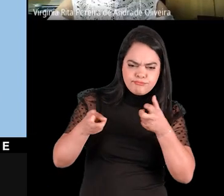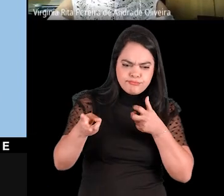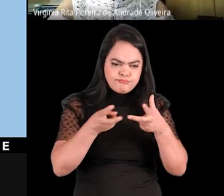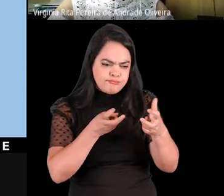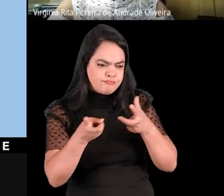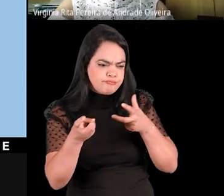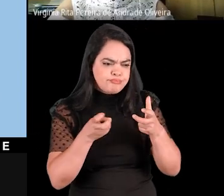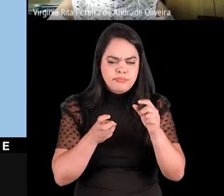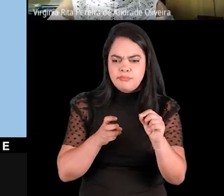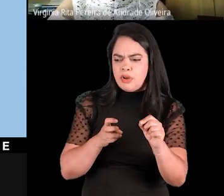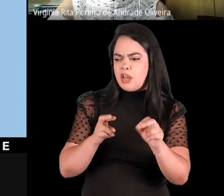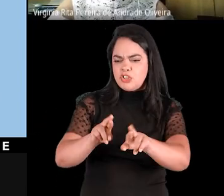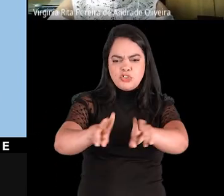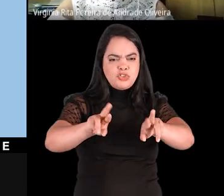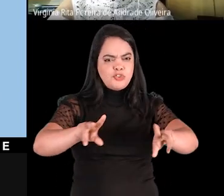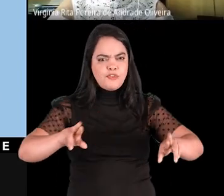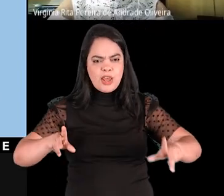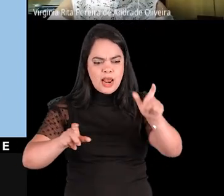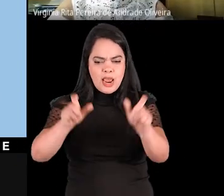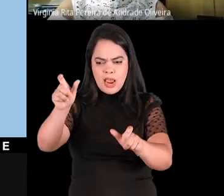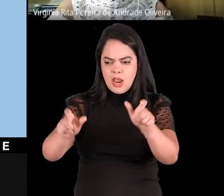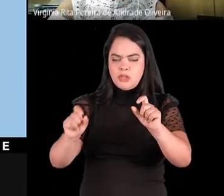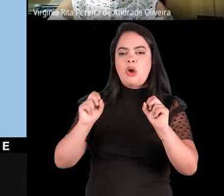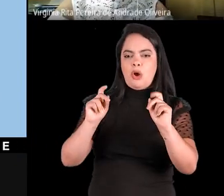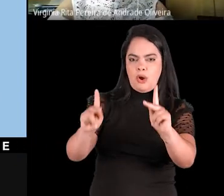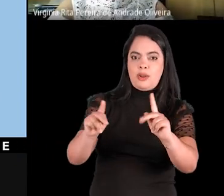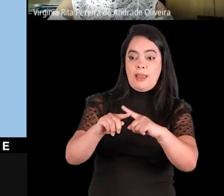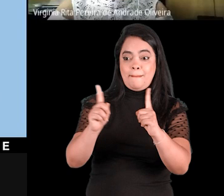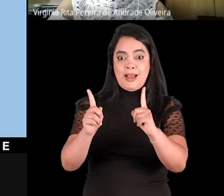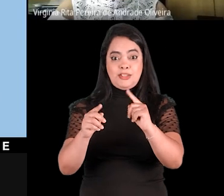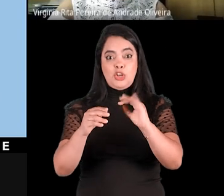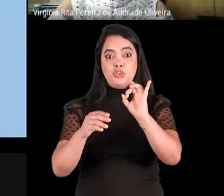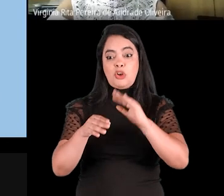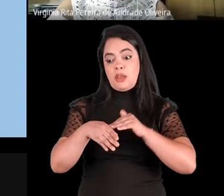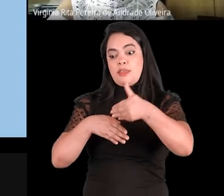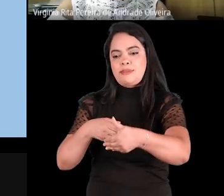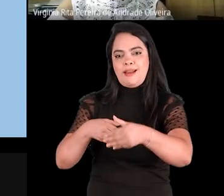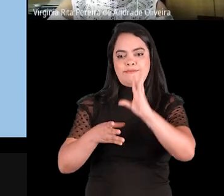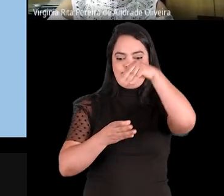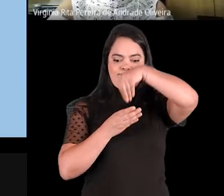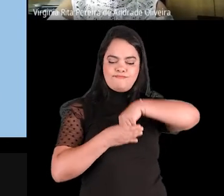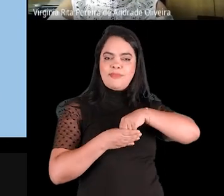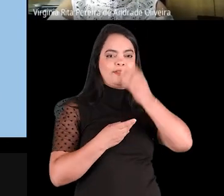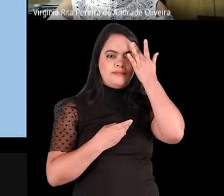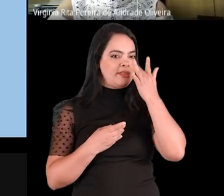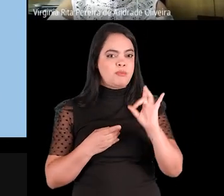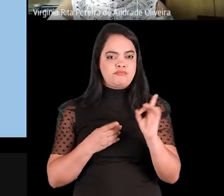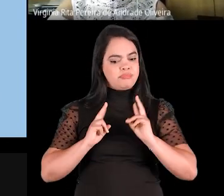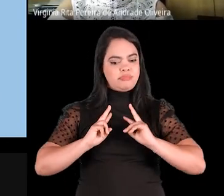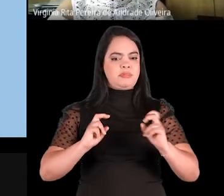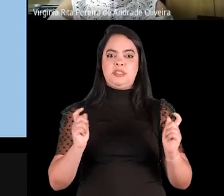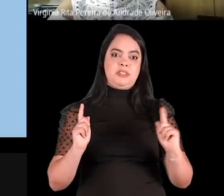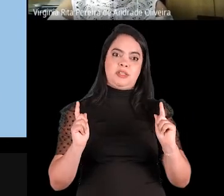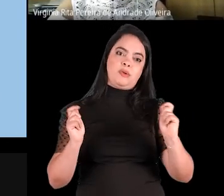são intrínsecas a cada ser humano, elas não são percebidas, né? E isso vai depender